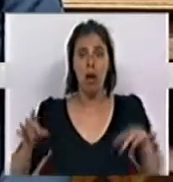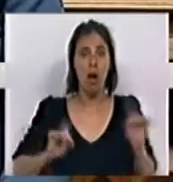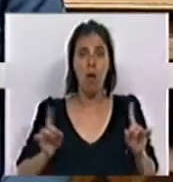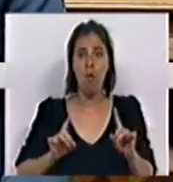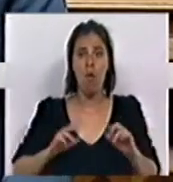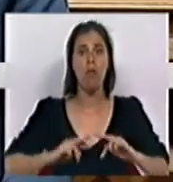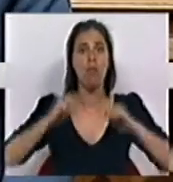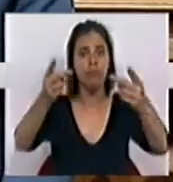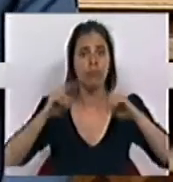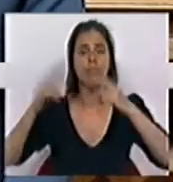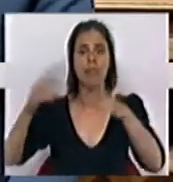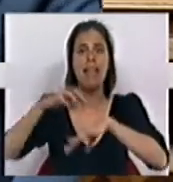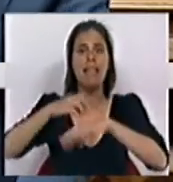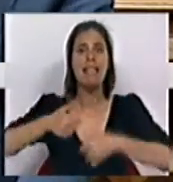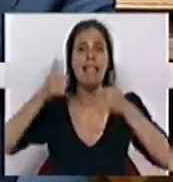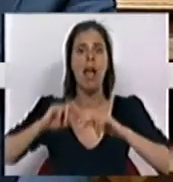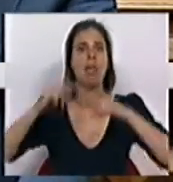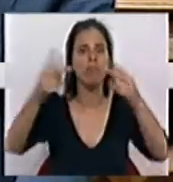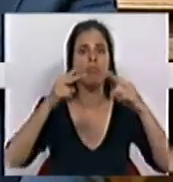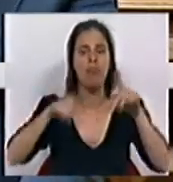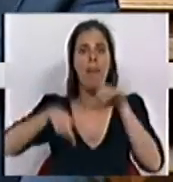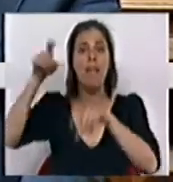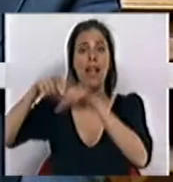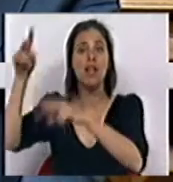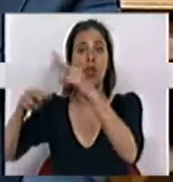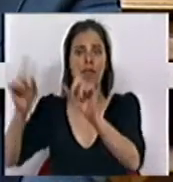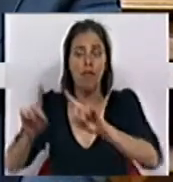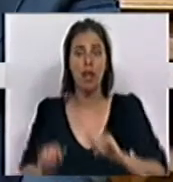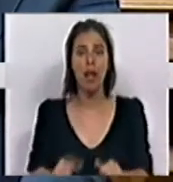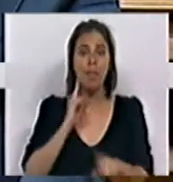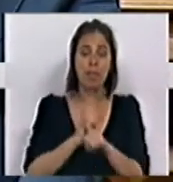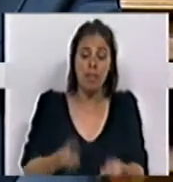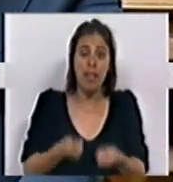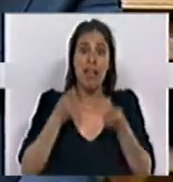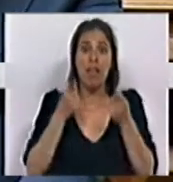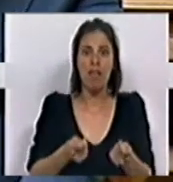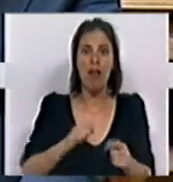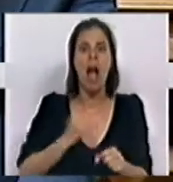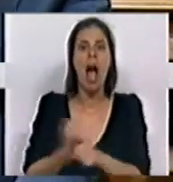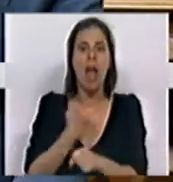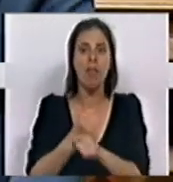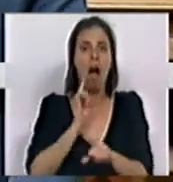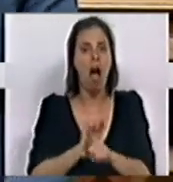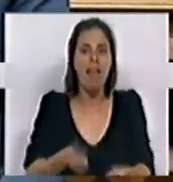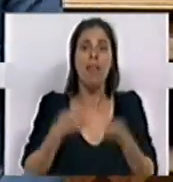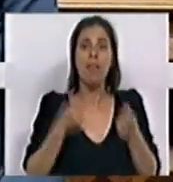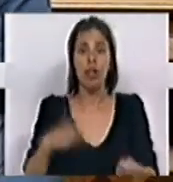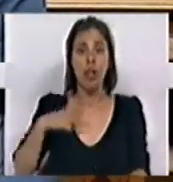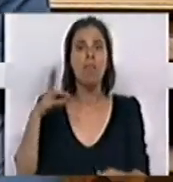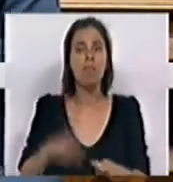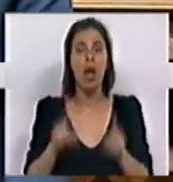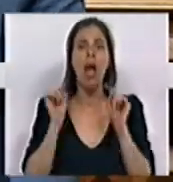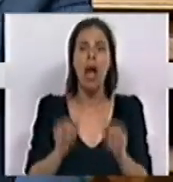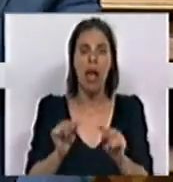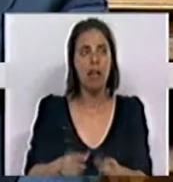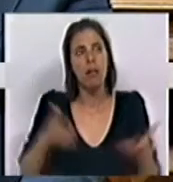deslocalizam nem transferem suas sedes sociais para paraísos fiscais, para aquelas que investem o produto da sua atividade em Portugal,